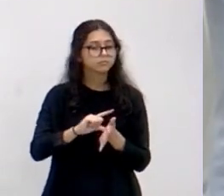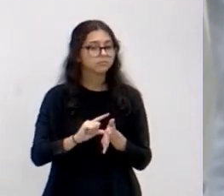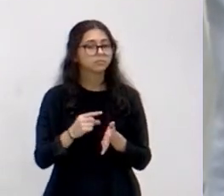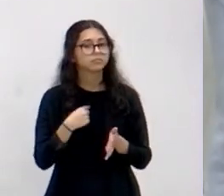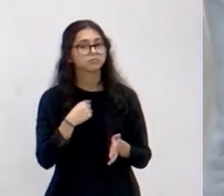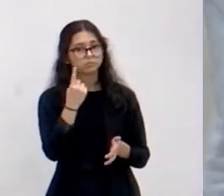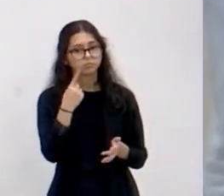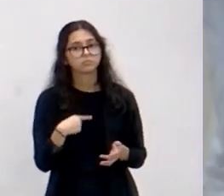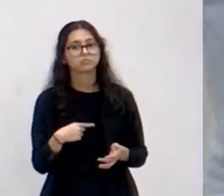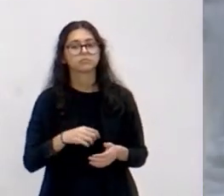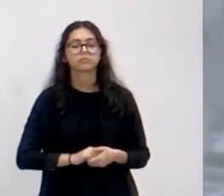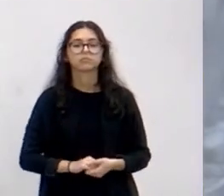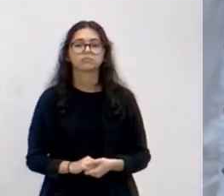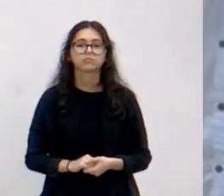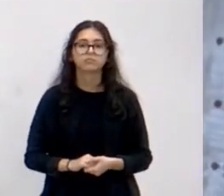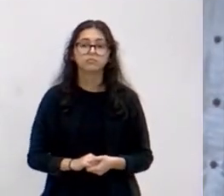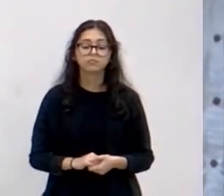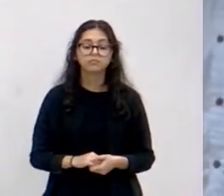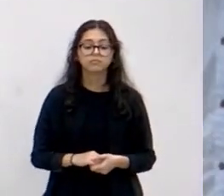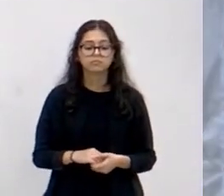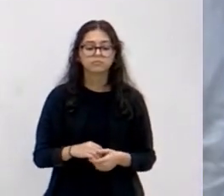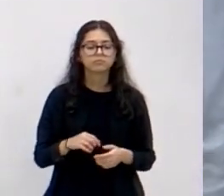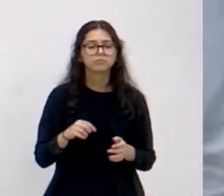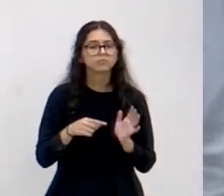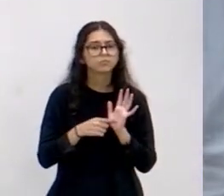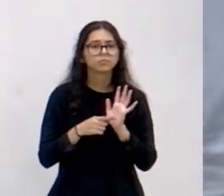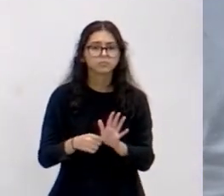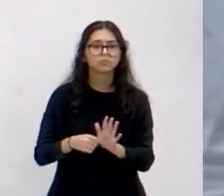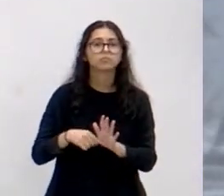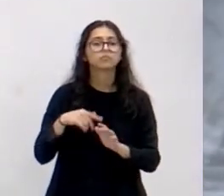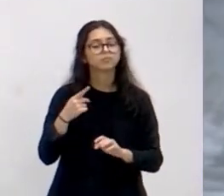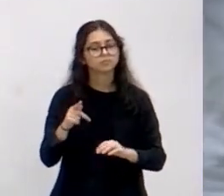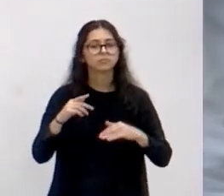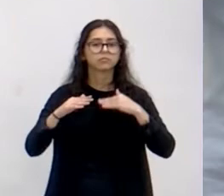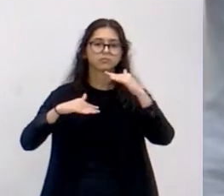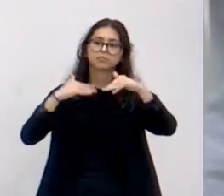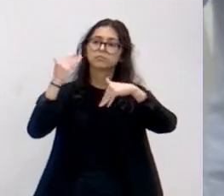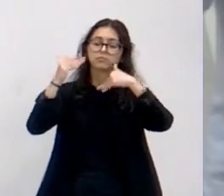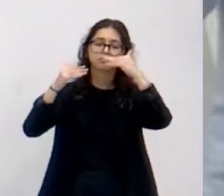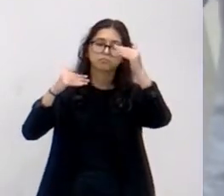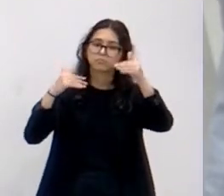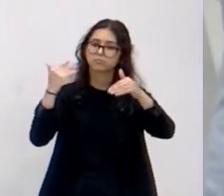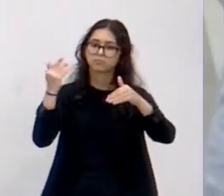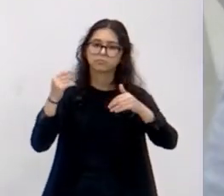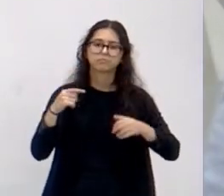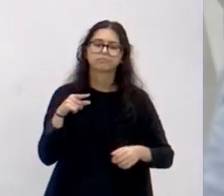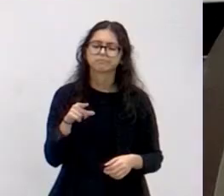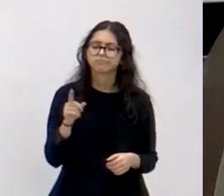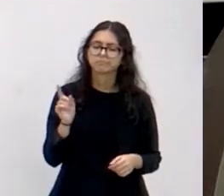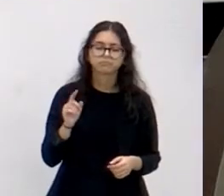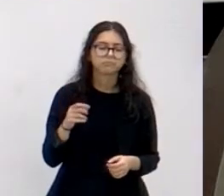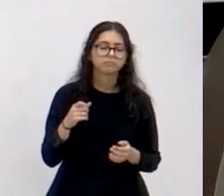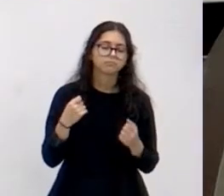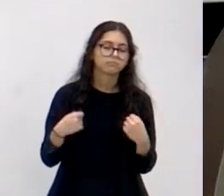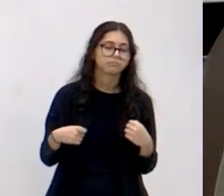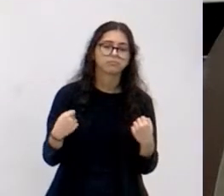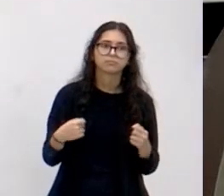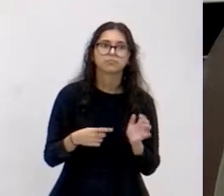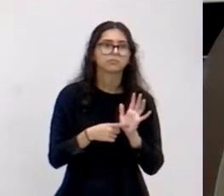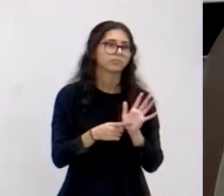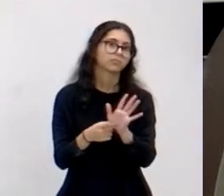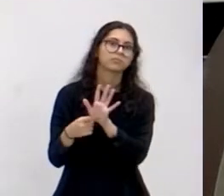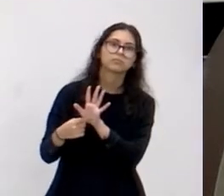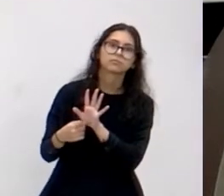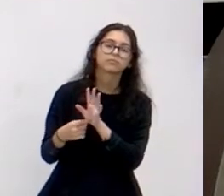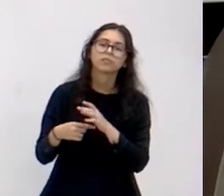Isso é que é crescimento eu não preciso você não precisa provar nada a ninguém nem ficar se comparando a quem quer